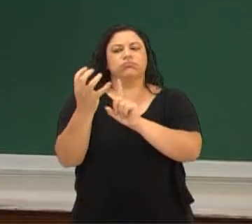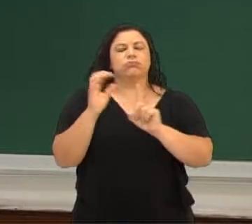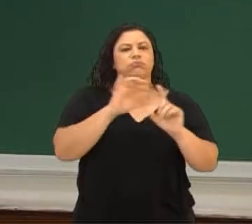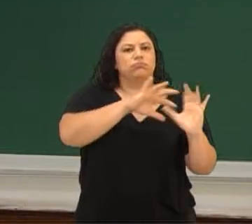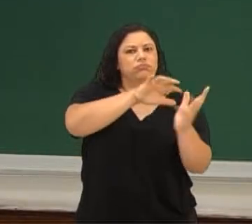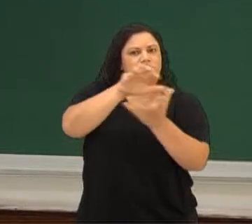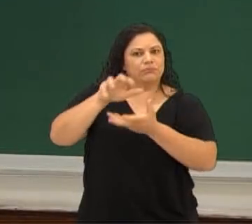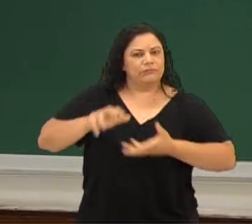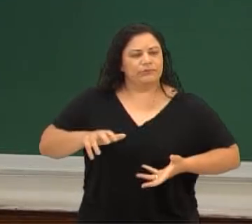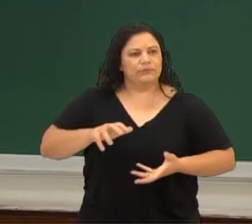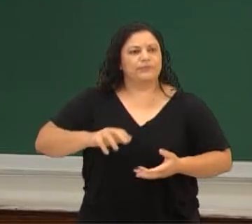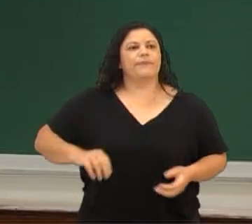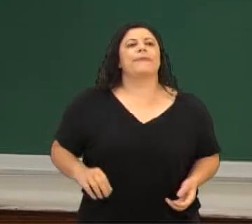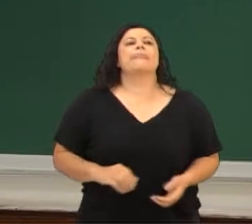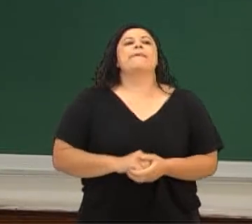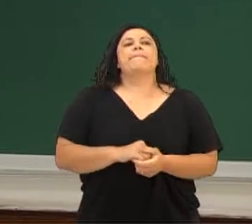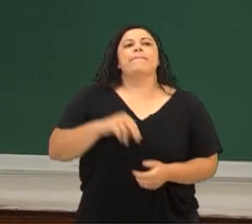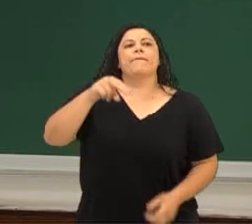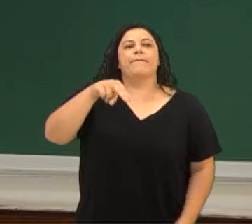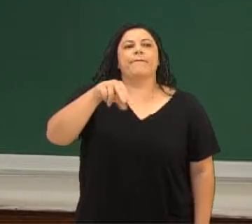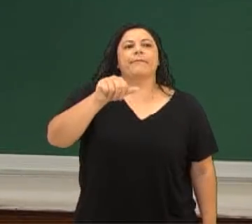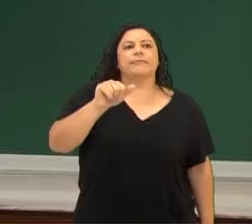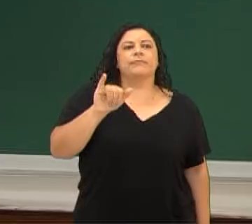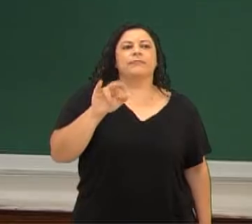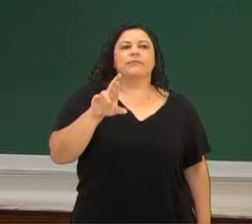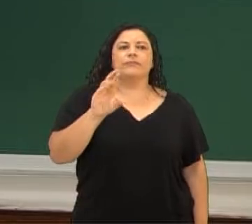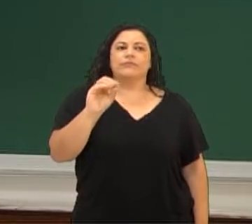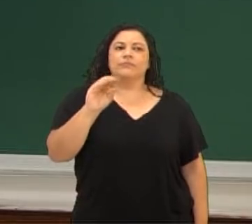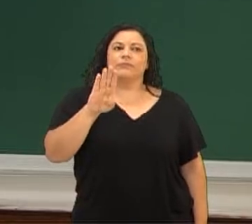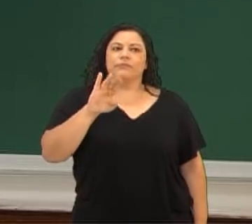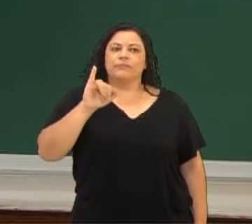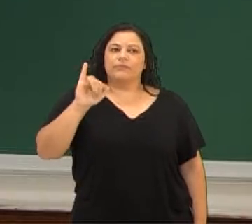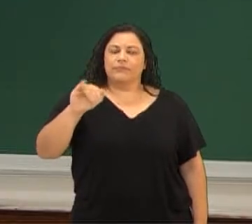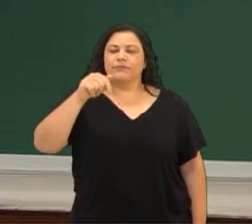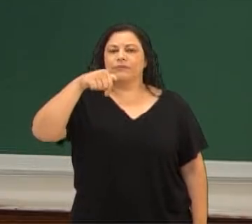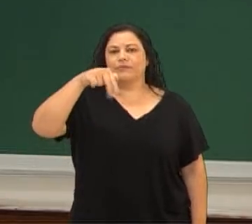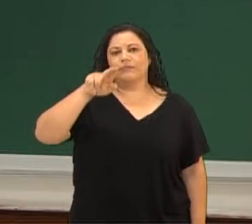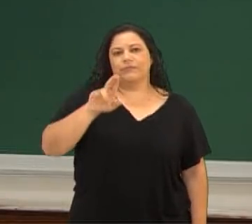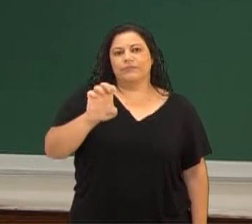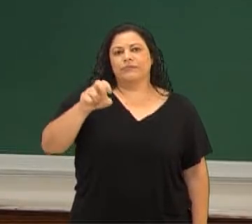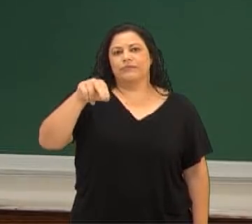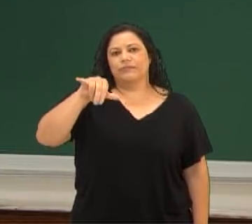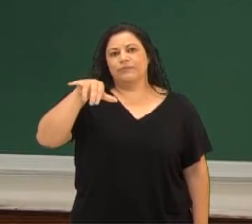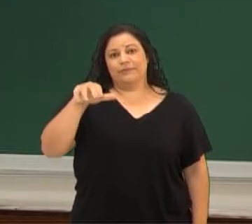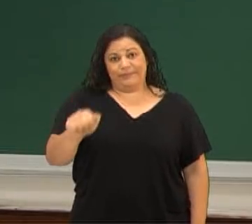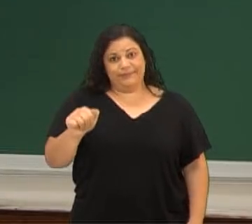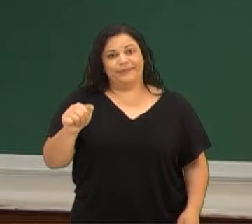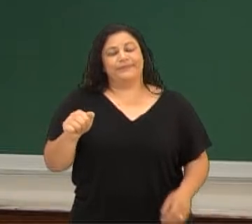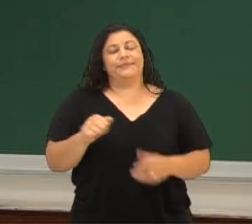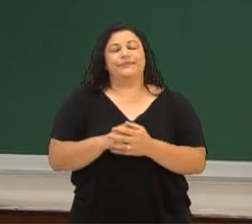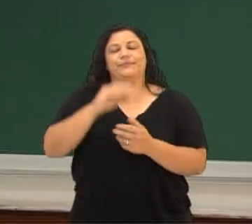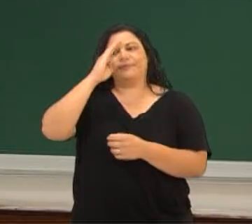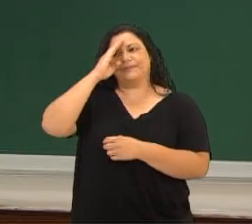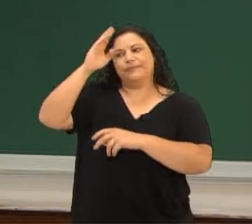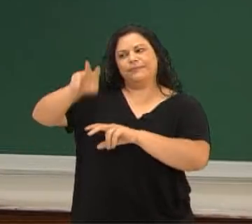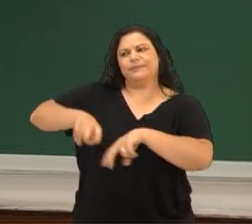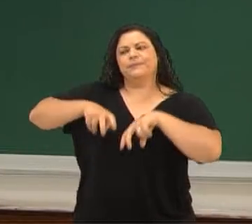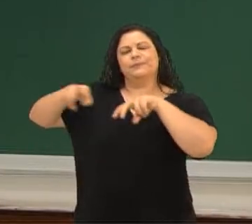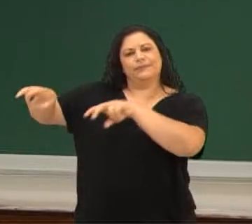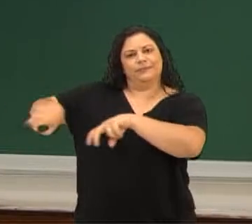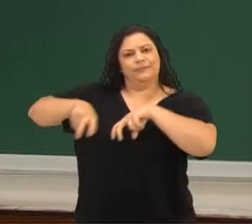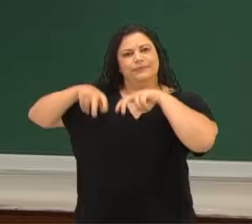Sul. Nairobi, no Quênia, também. O Quênia lá tem o destaque, né, da agricultura orgânica, mas também